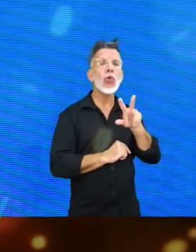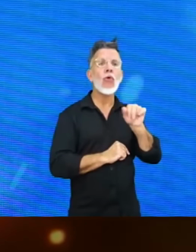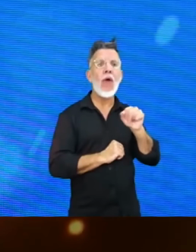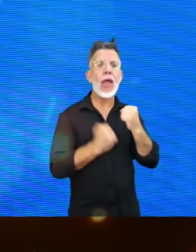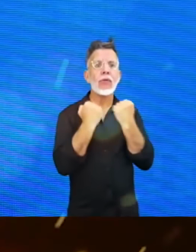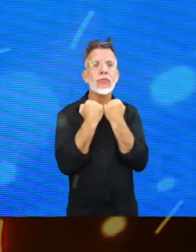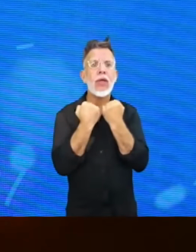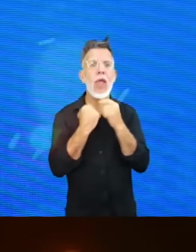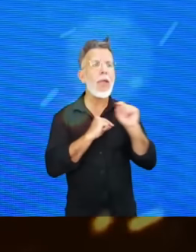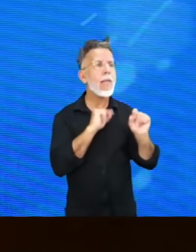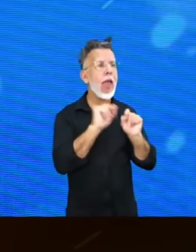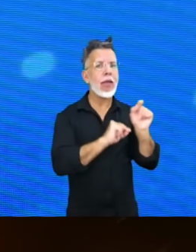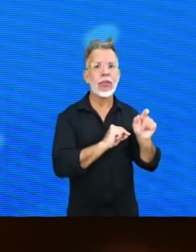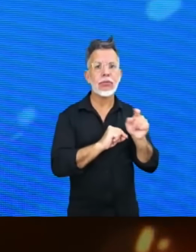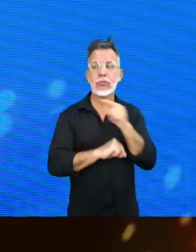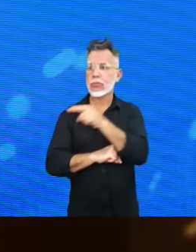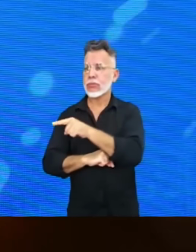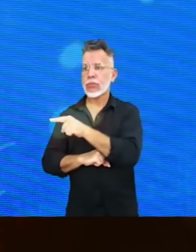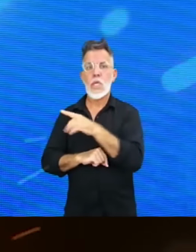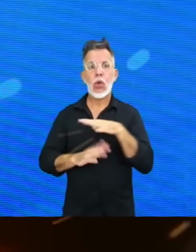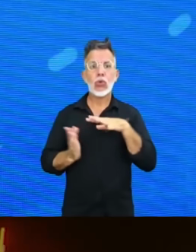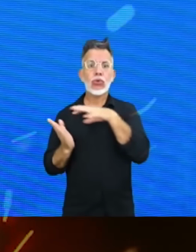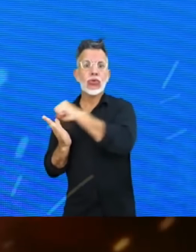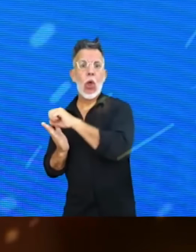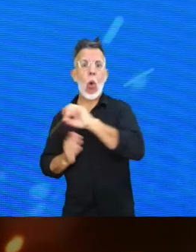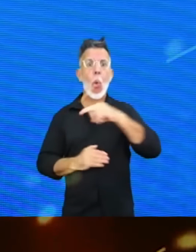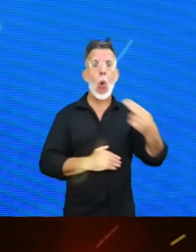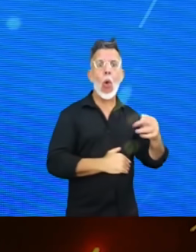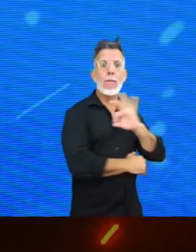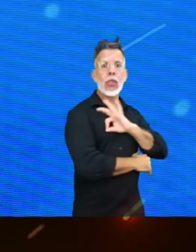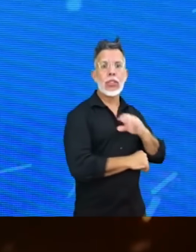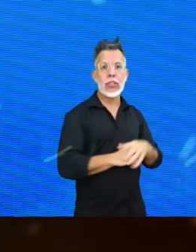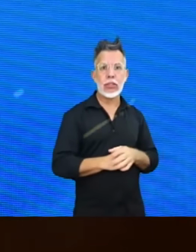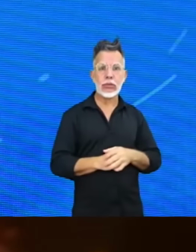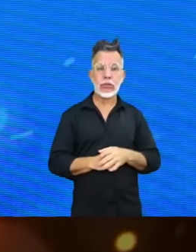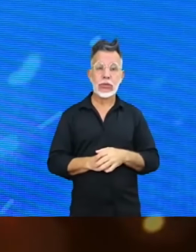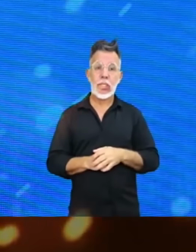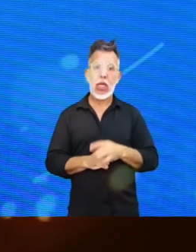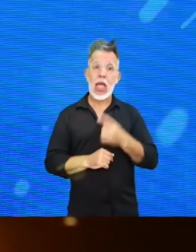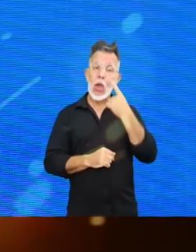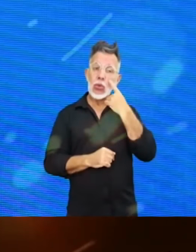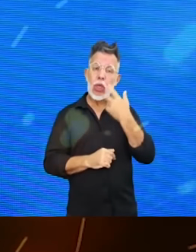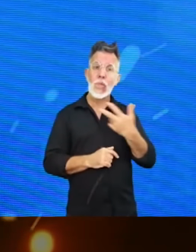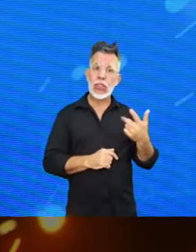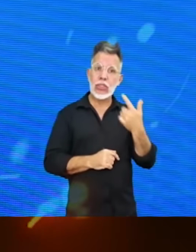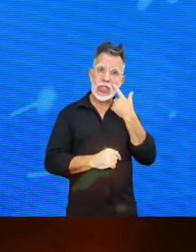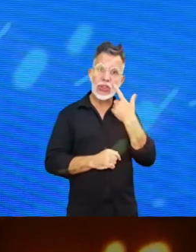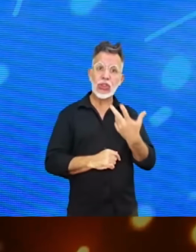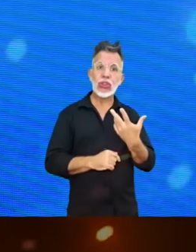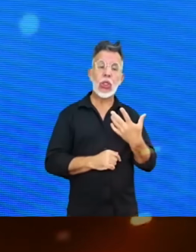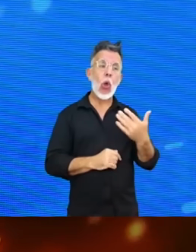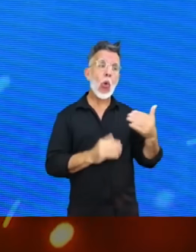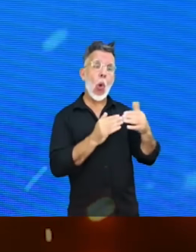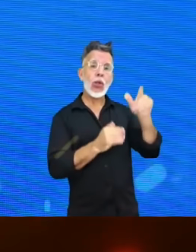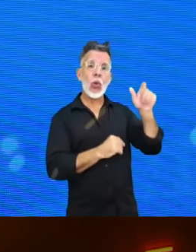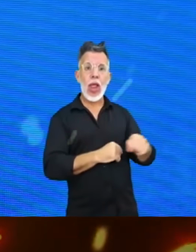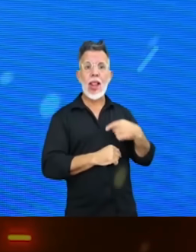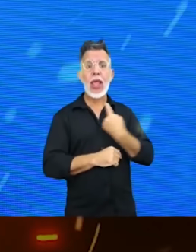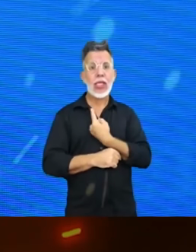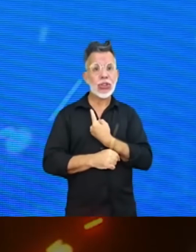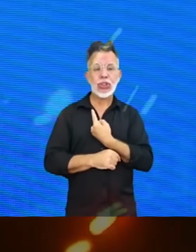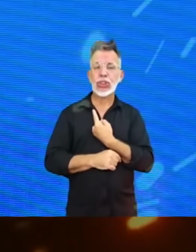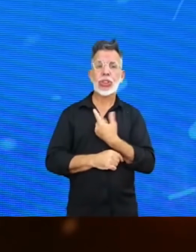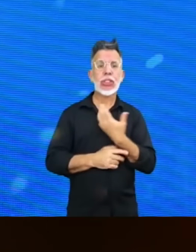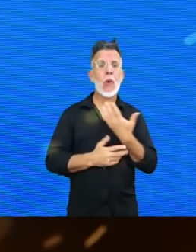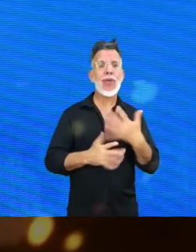é sobre o atual prefeito né a gente não quer continuar do jeito que tá E a gente não quer dar marcha ré a gente não quer não quer dar ré no kbe aqui nessa cidade